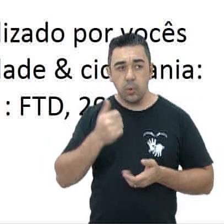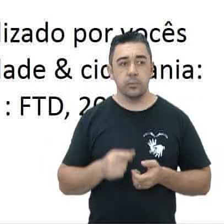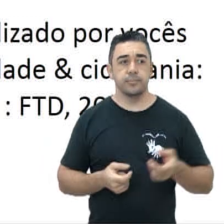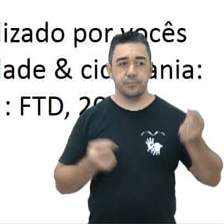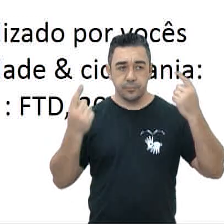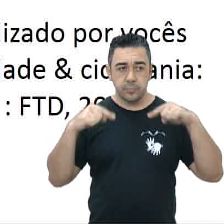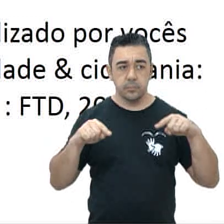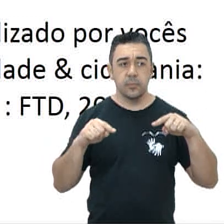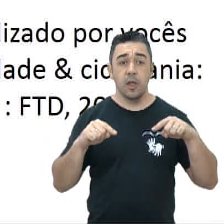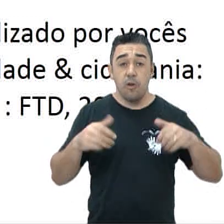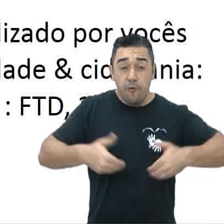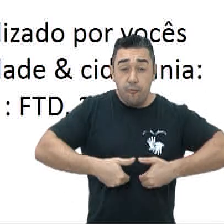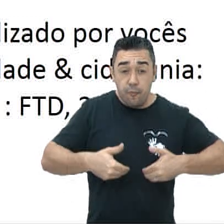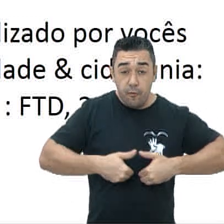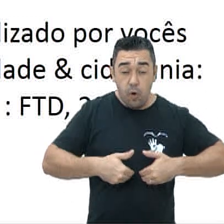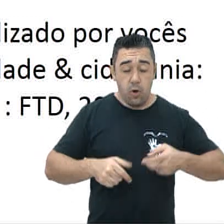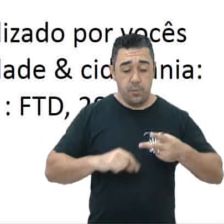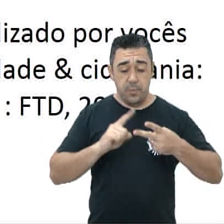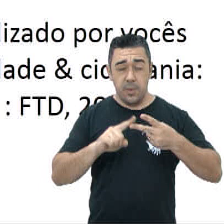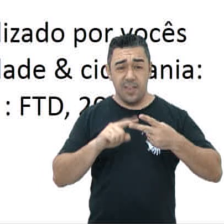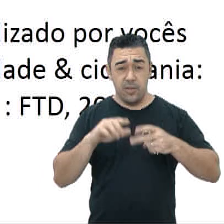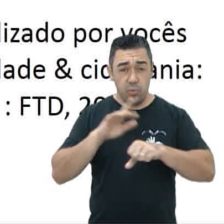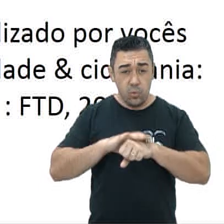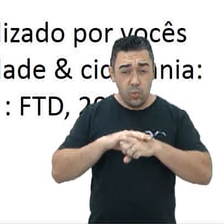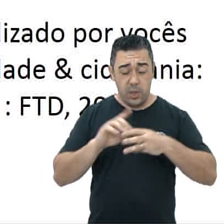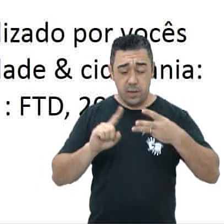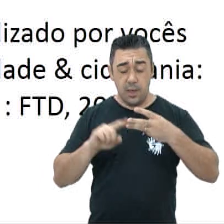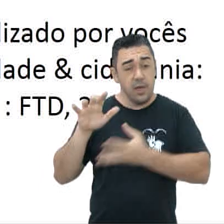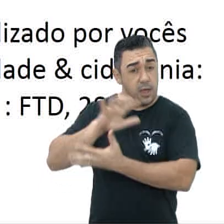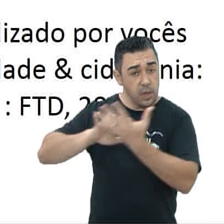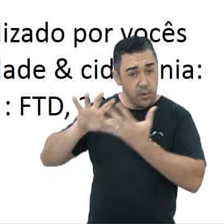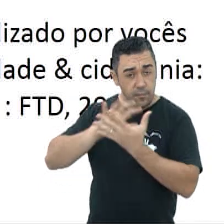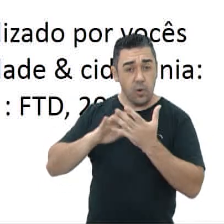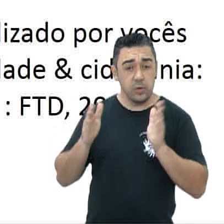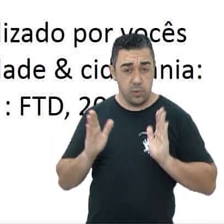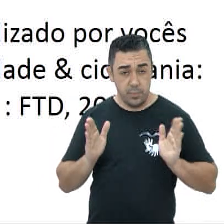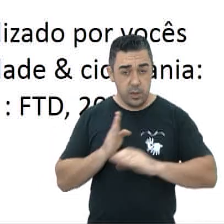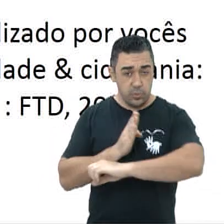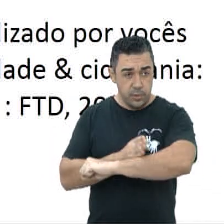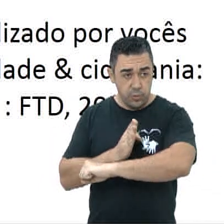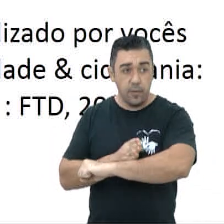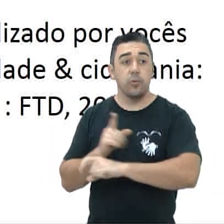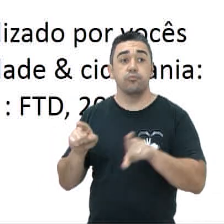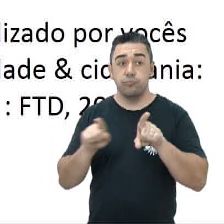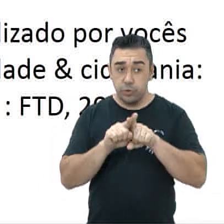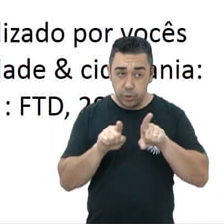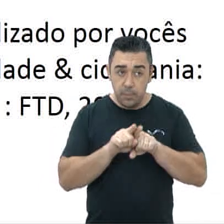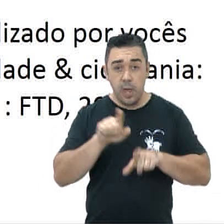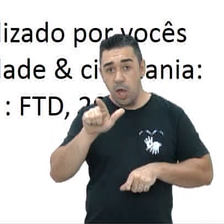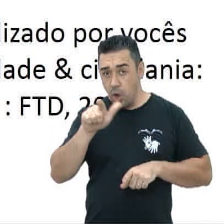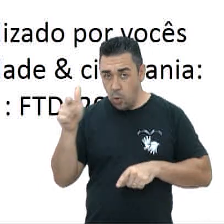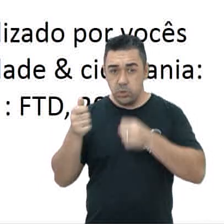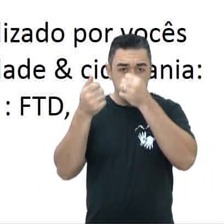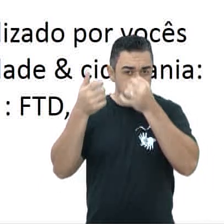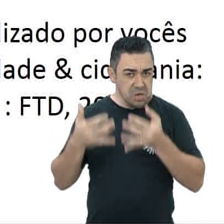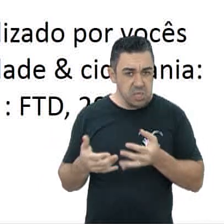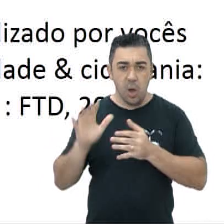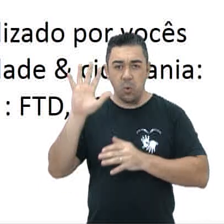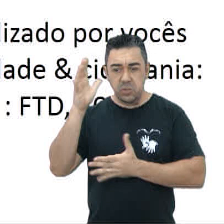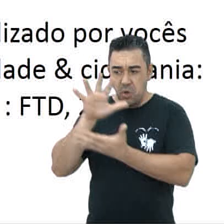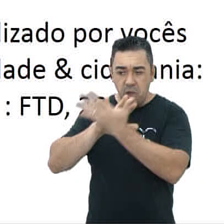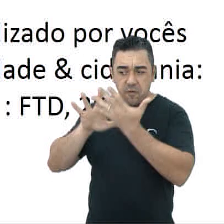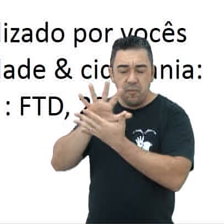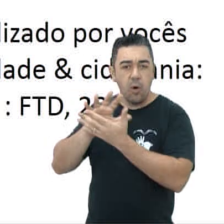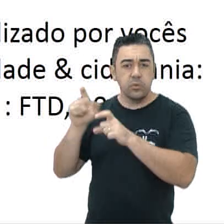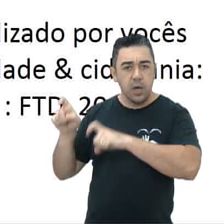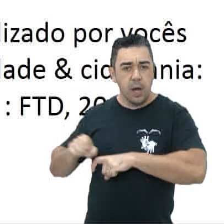A Grande Fome, a Peste Negra e as Revoltas Rurais e Urbanas do período medieval, também é outro documentário sobre as revoltas